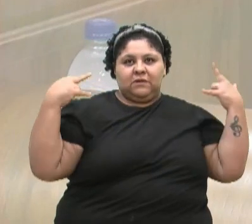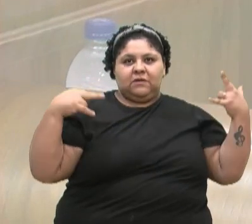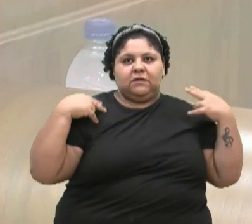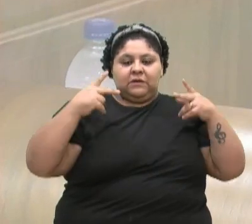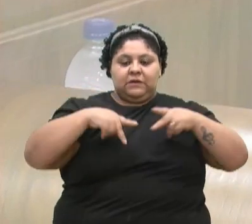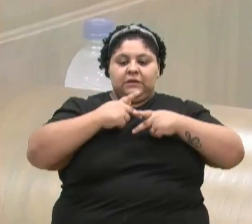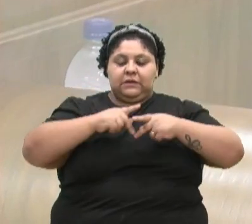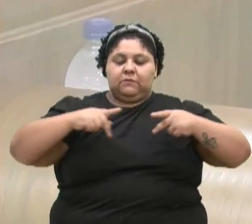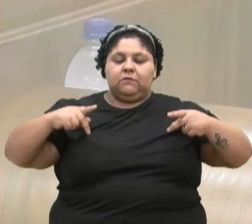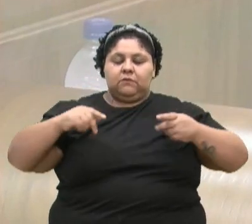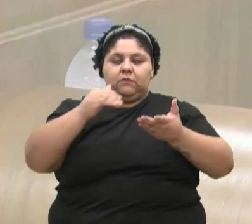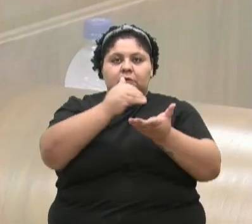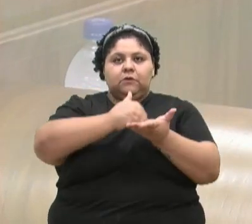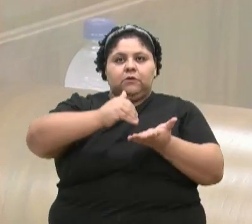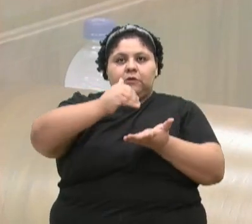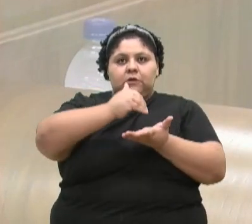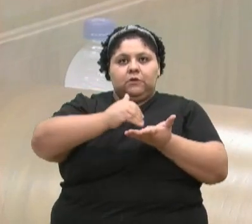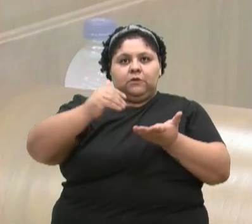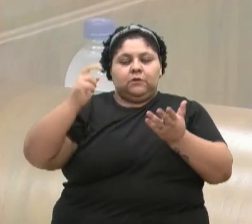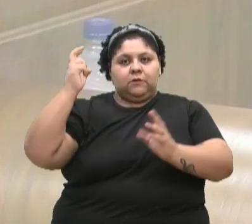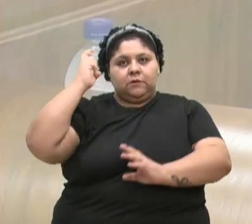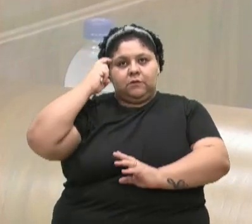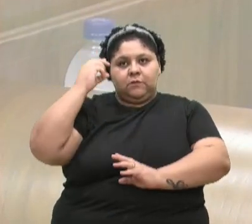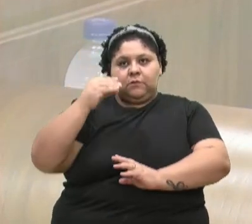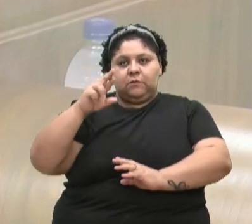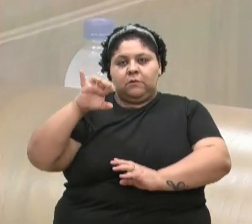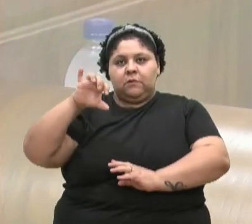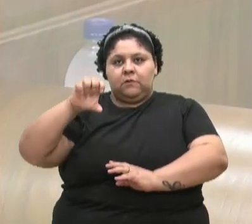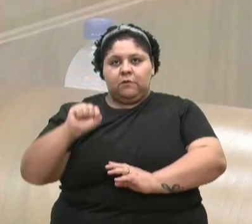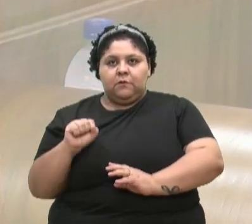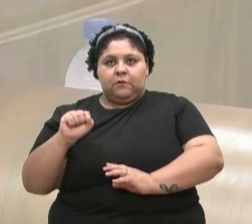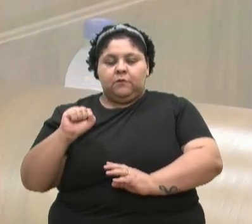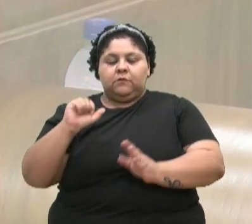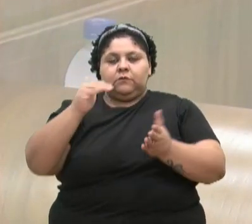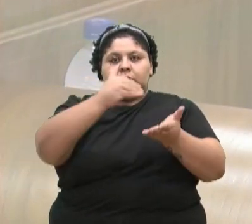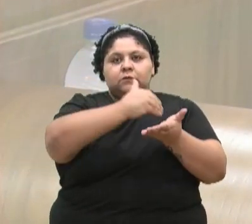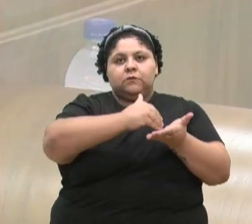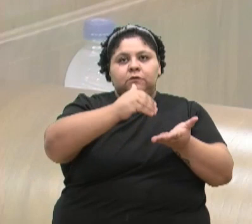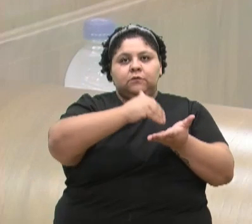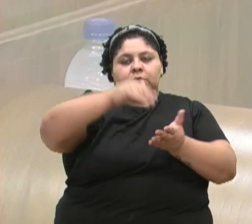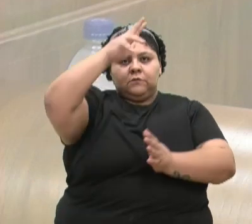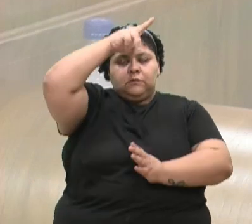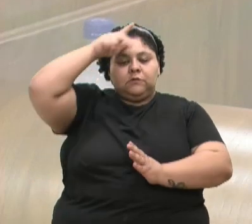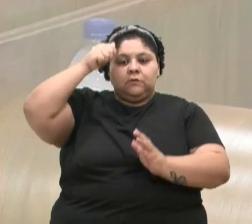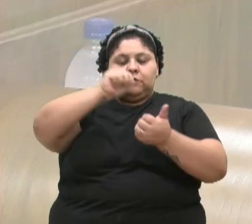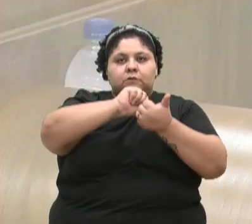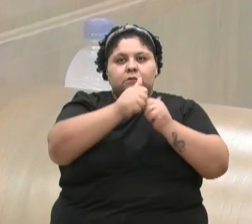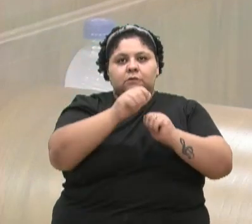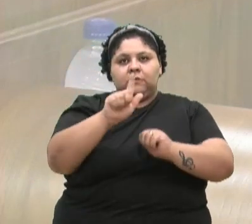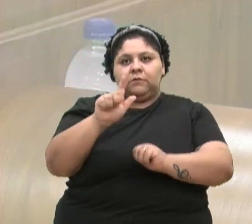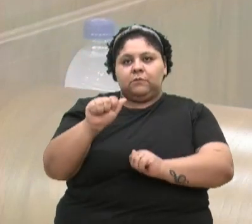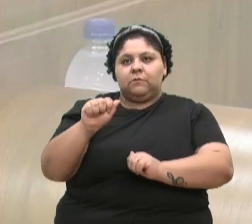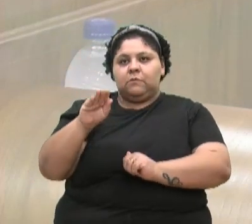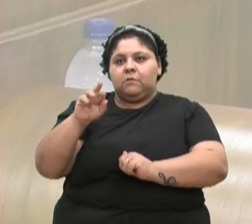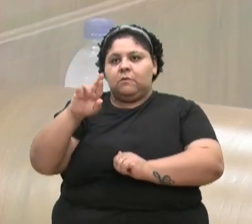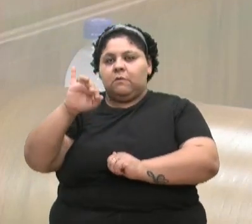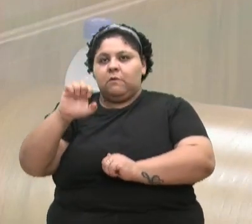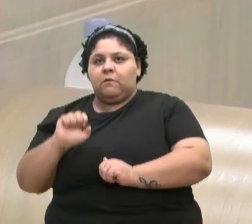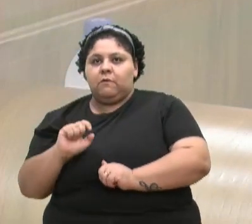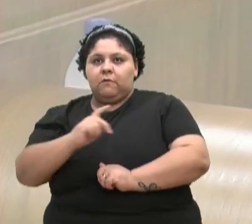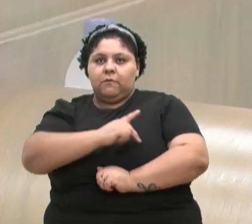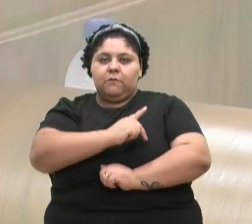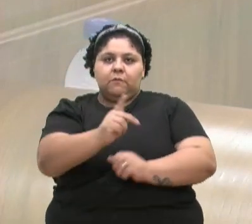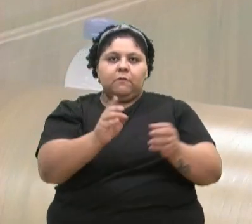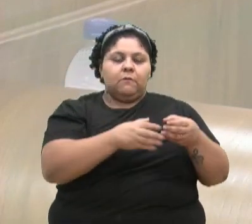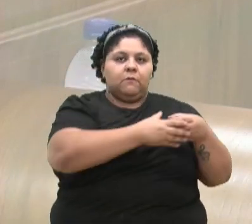Daneluz. Secretária Municipal da Cultura, Cristina Calcanhoto. Secretário Municipal de Esportes, Gabriel Citon. Presidente da